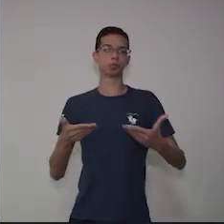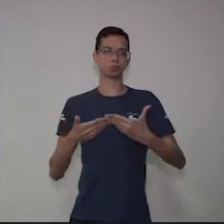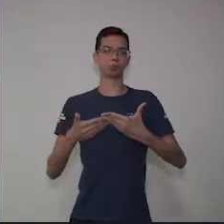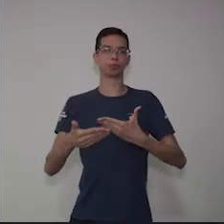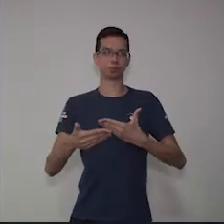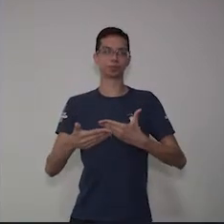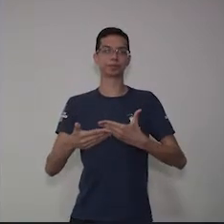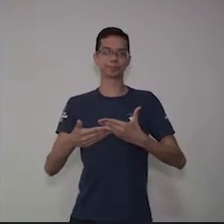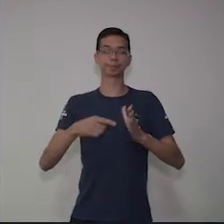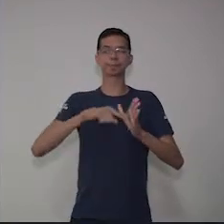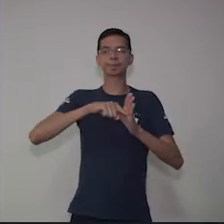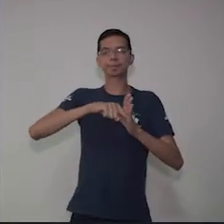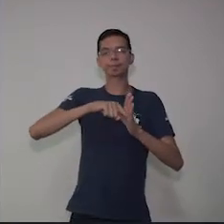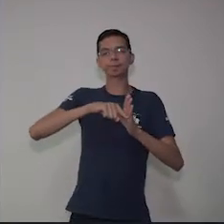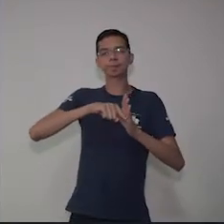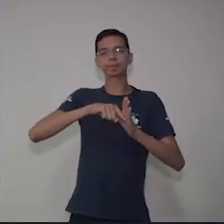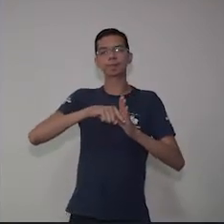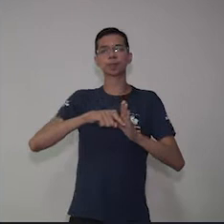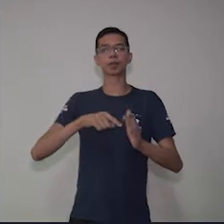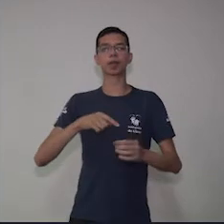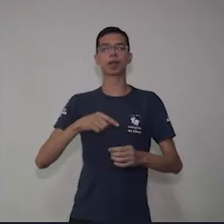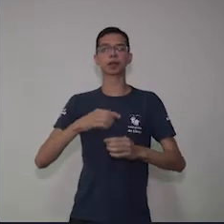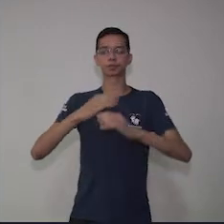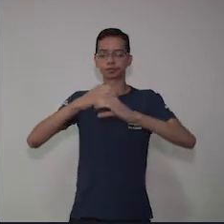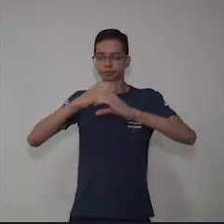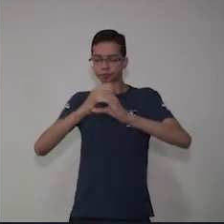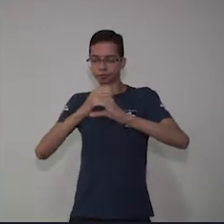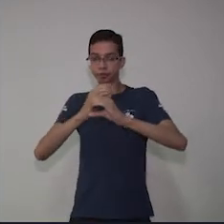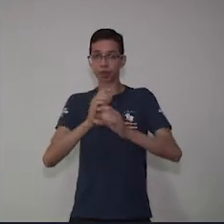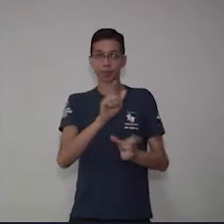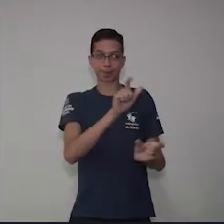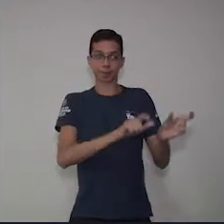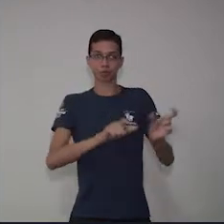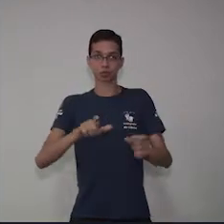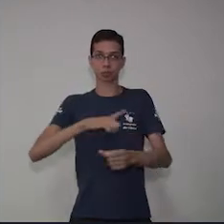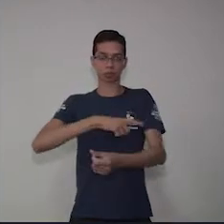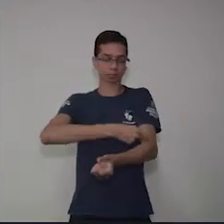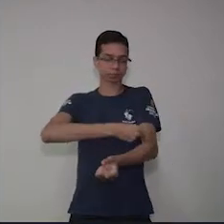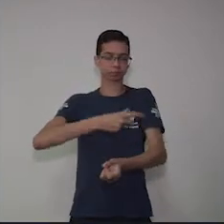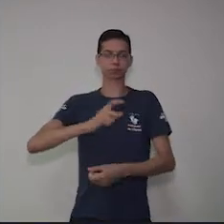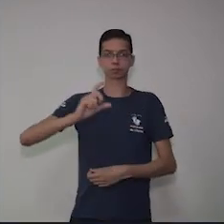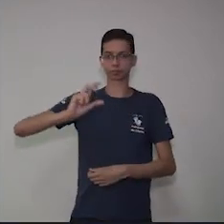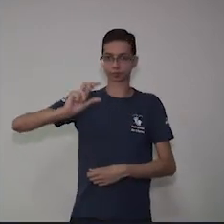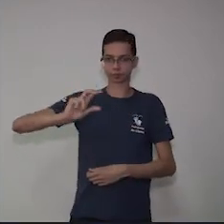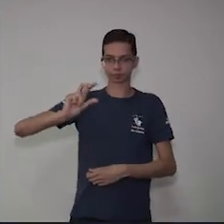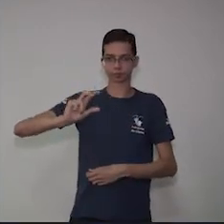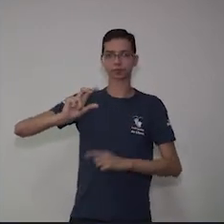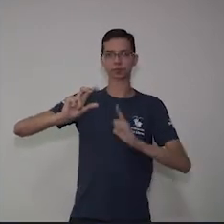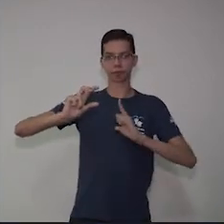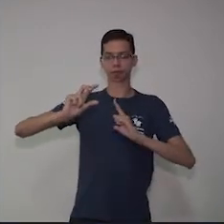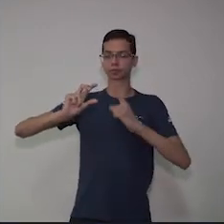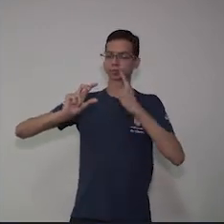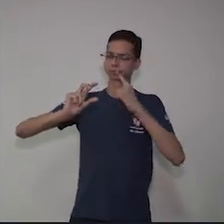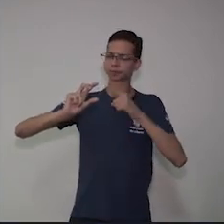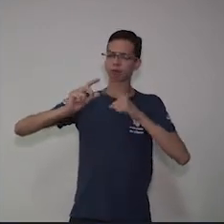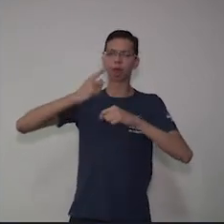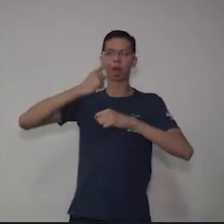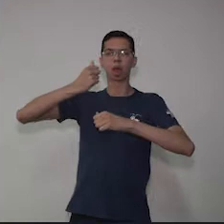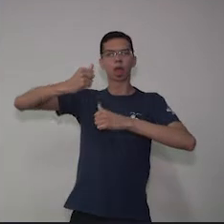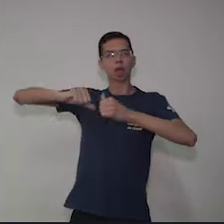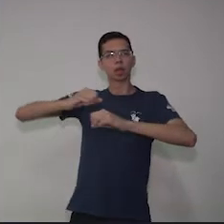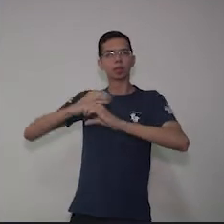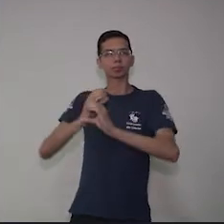um inquérito sorológico nas pessoas que foram testadas com 2 testes, o que vai ser muito importante